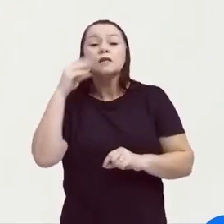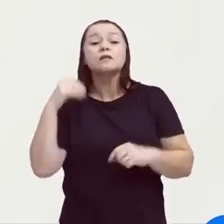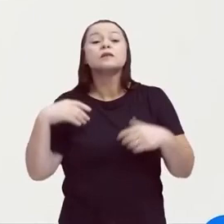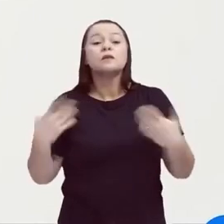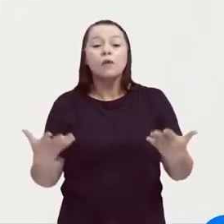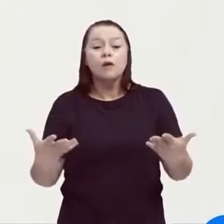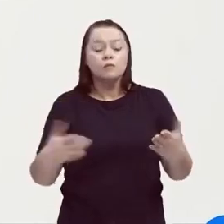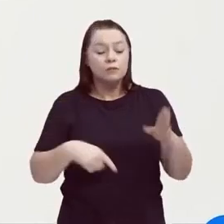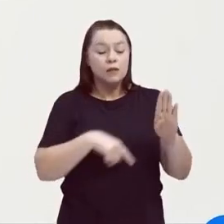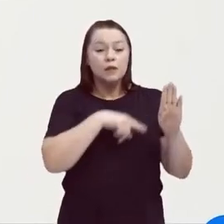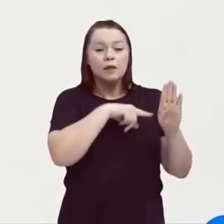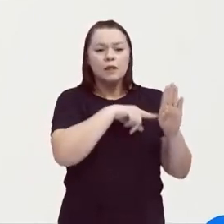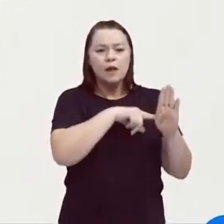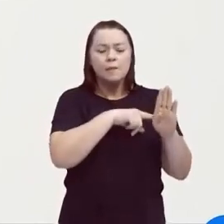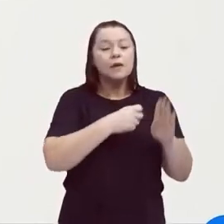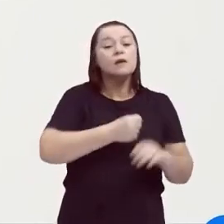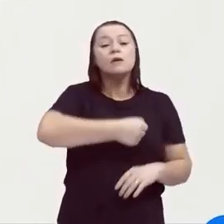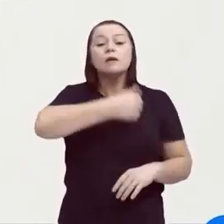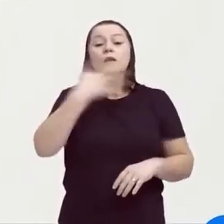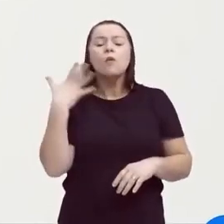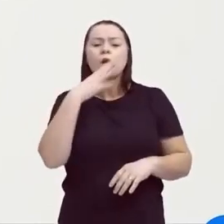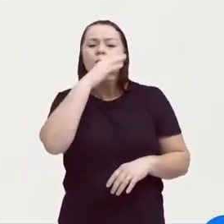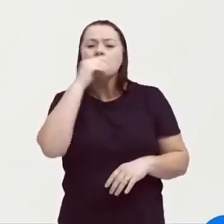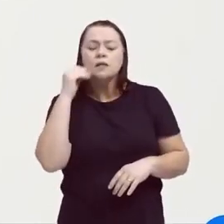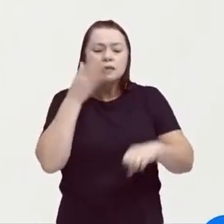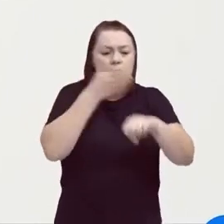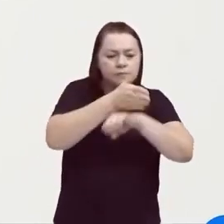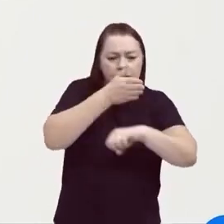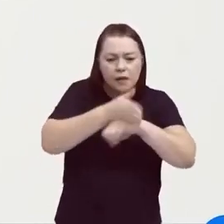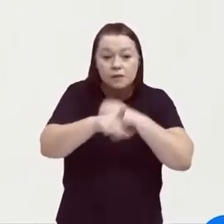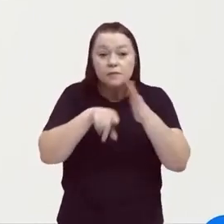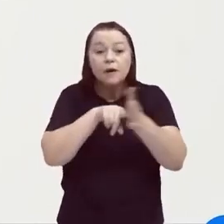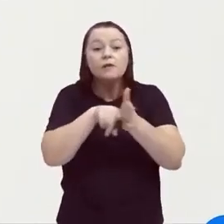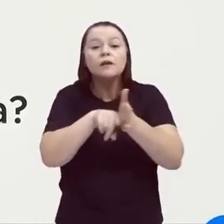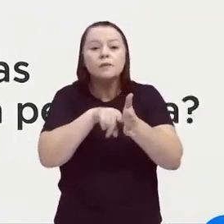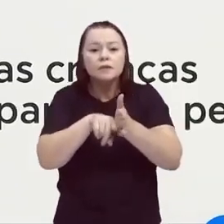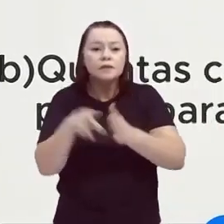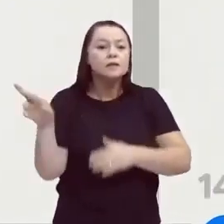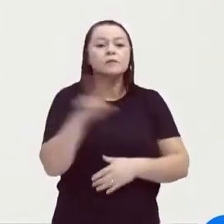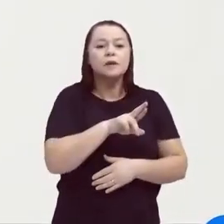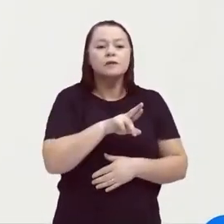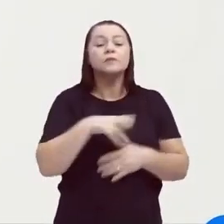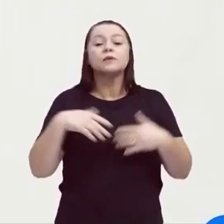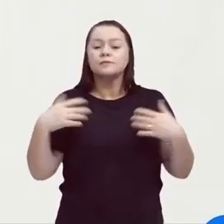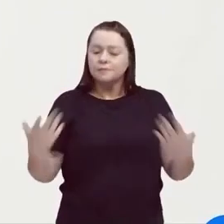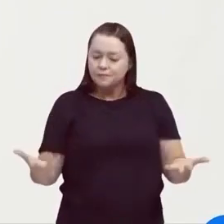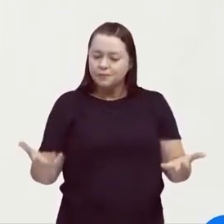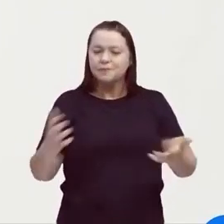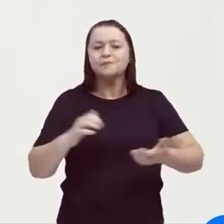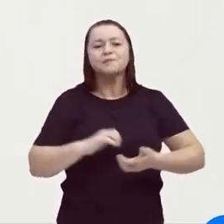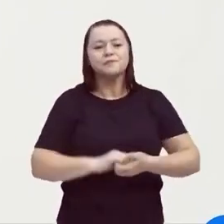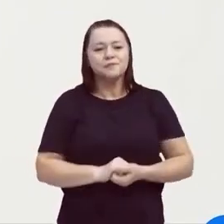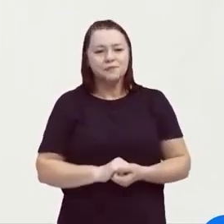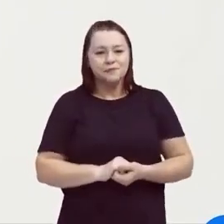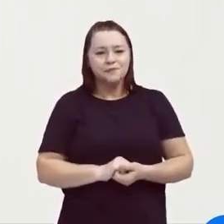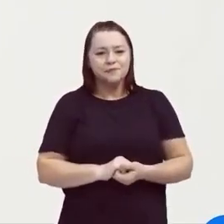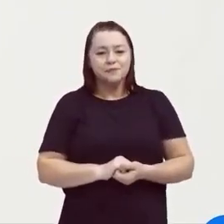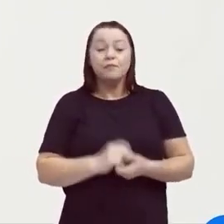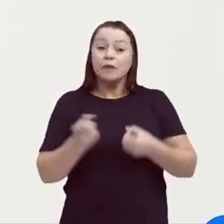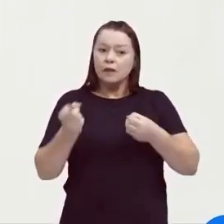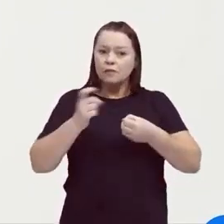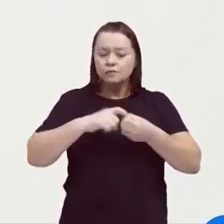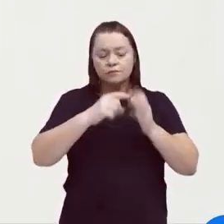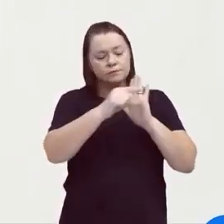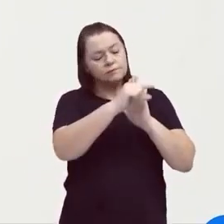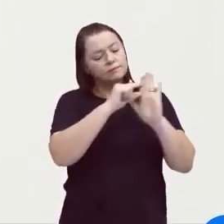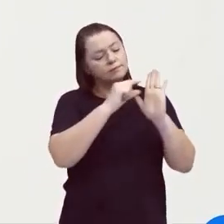B: quantas crianças participaram da pesquisa? Muito bem. Voltando aqui, vamos